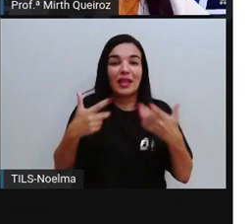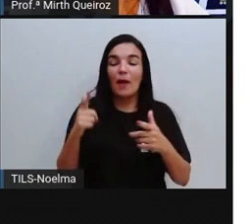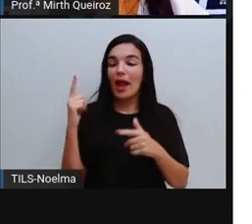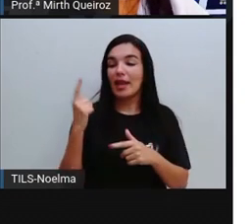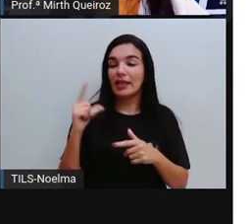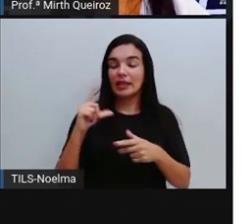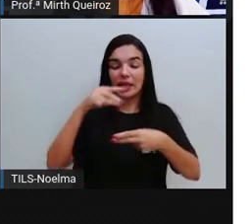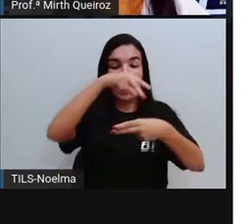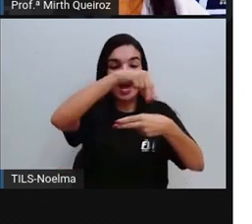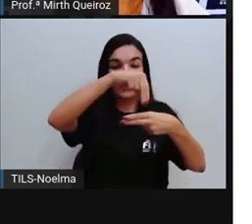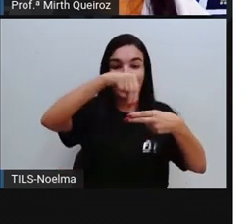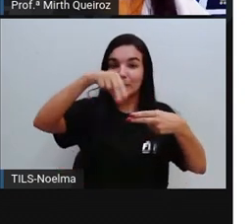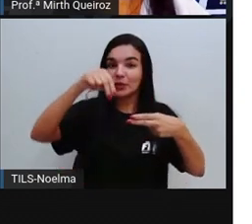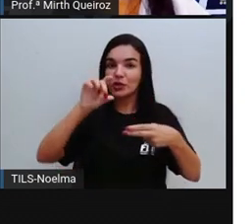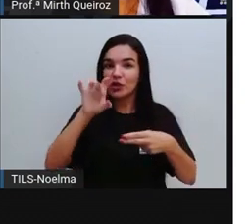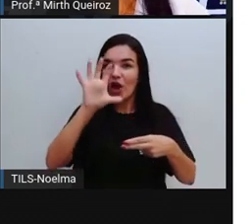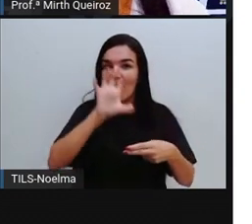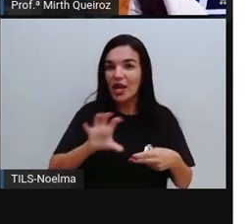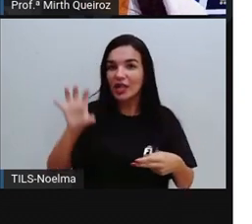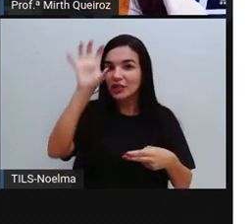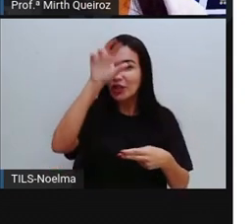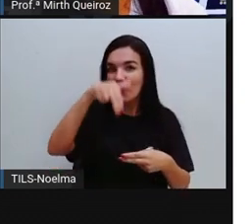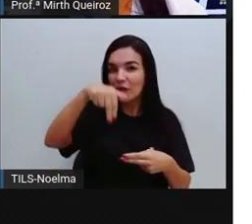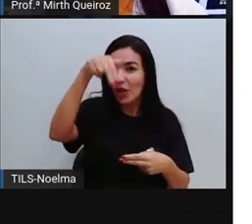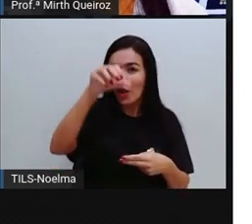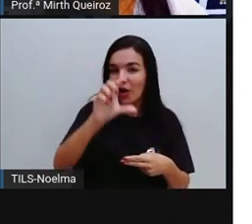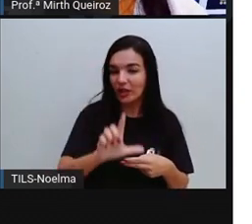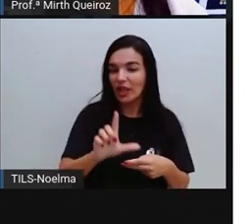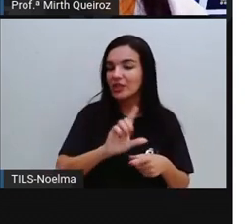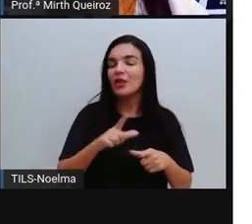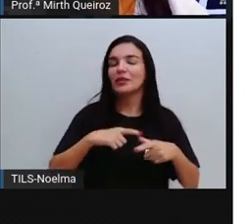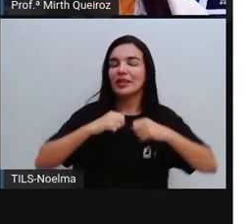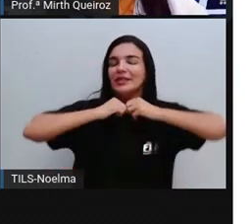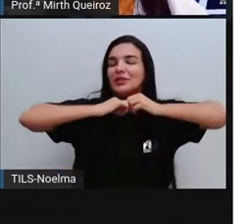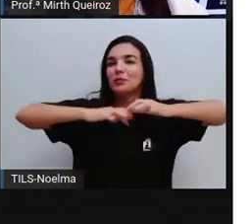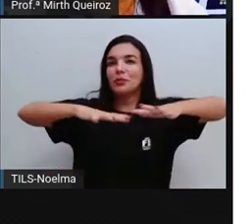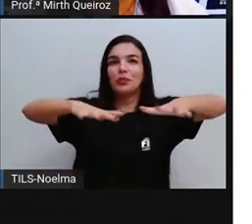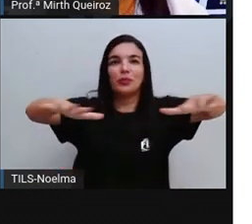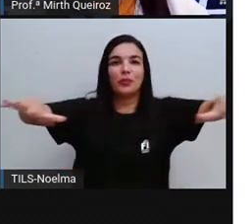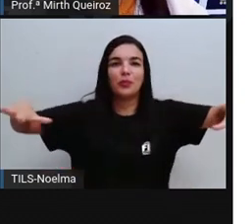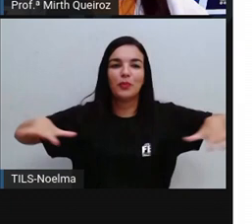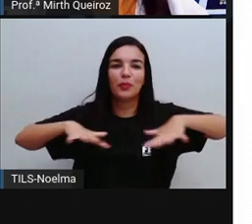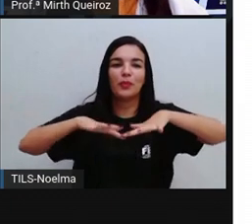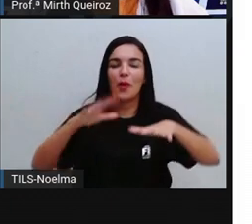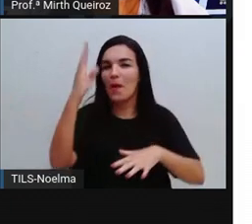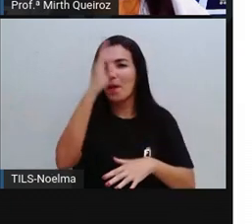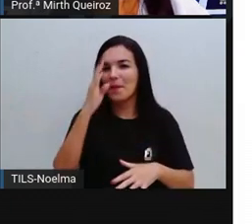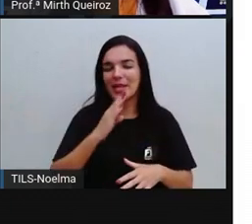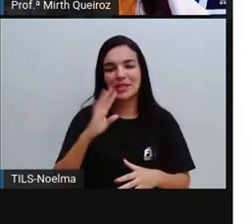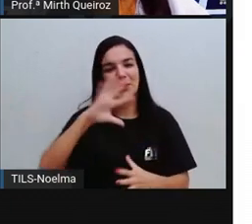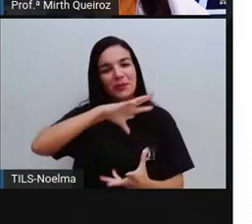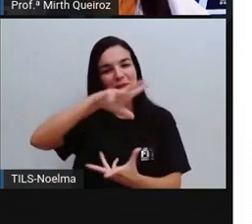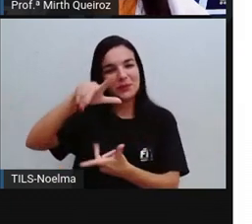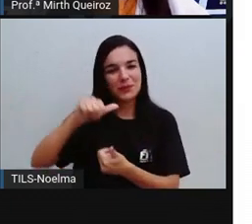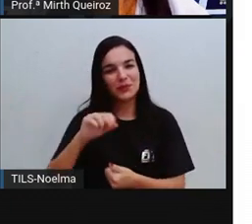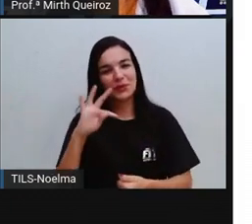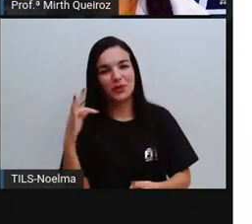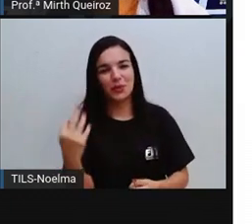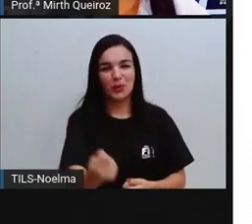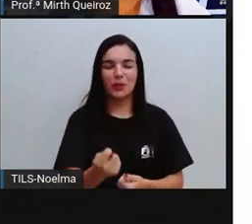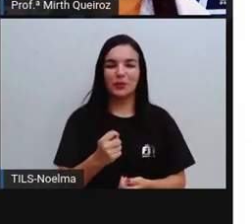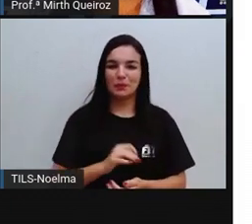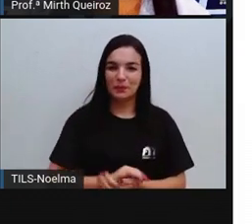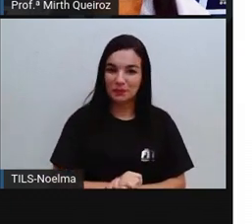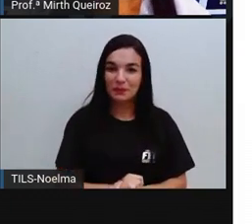está presente somente na região Nordeste, mas ela também se espalha aí para outras regiões aí do nosso Brasil,